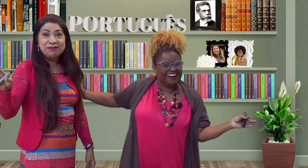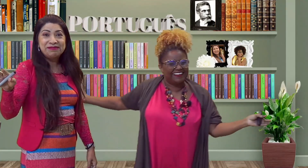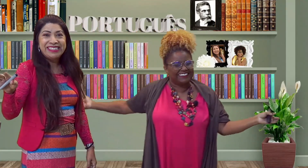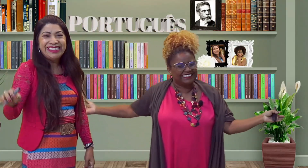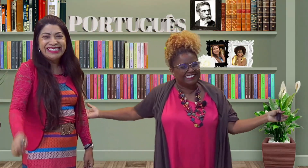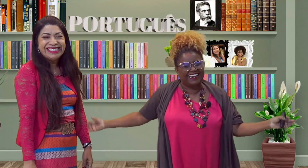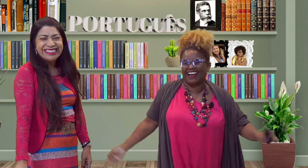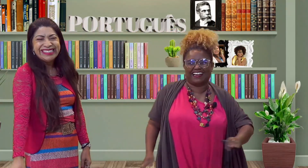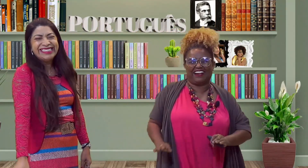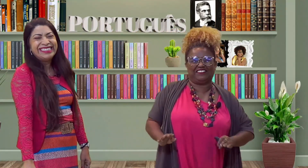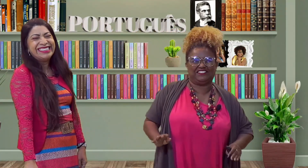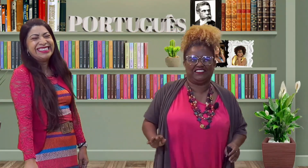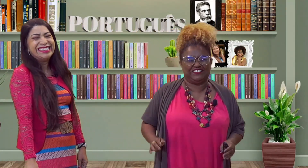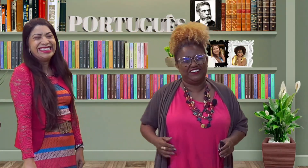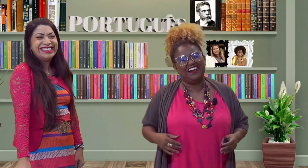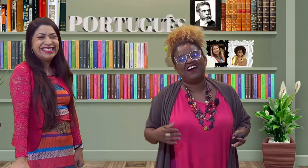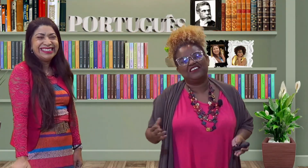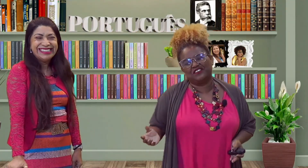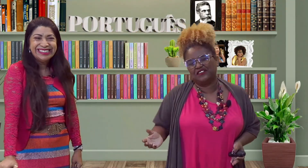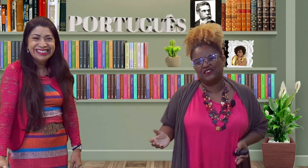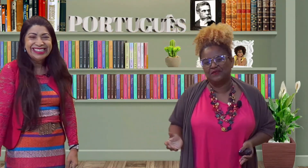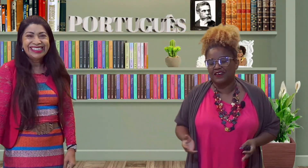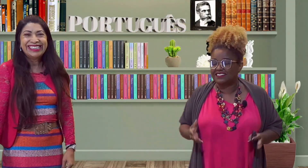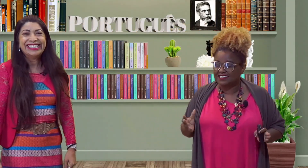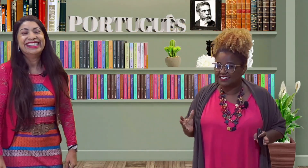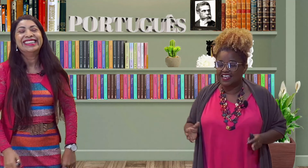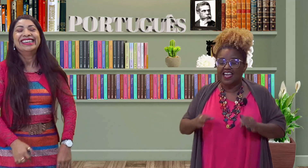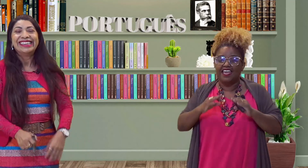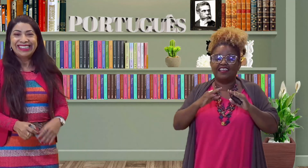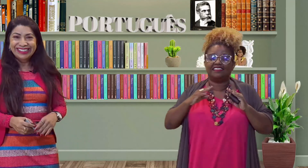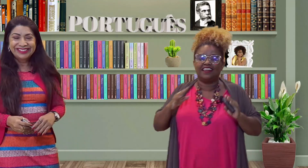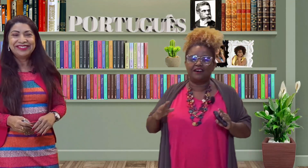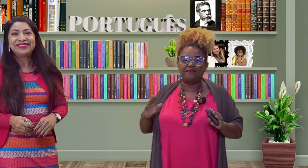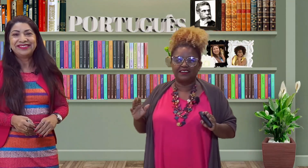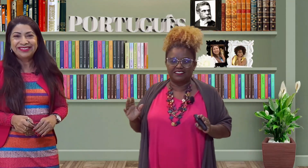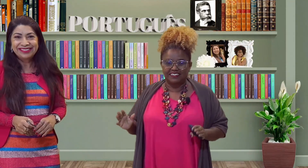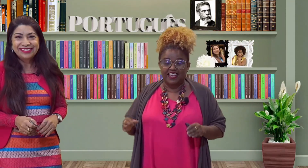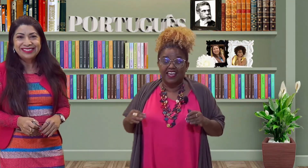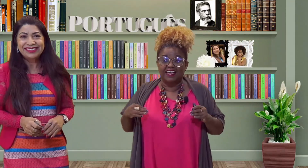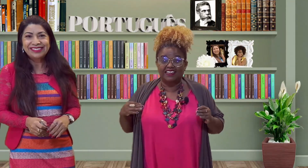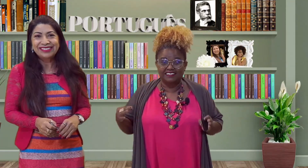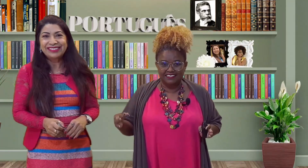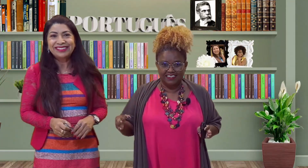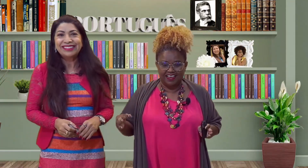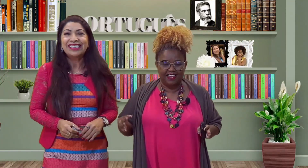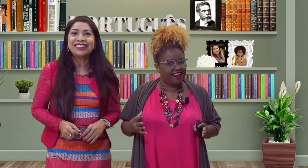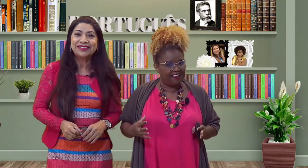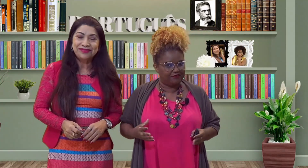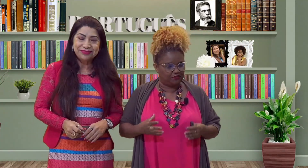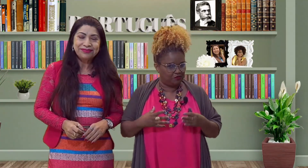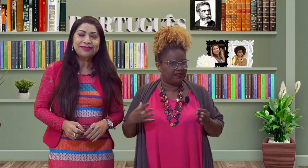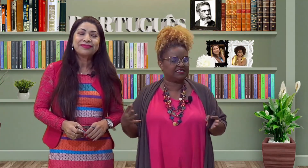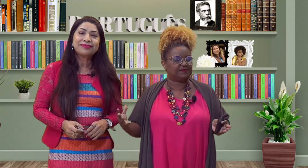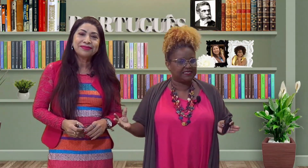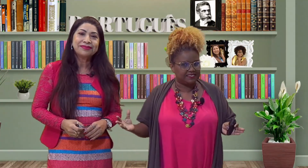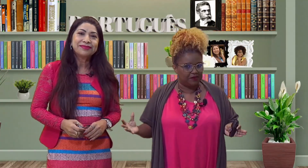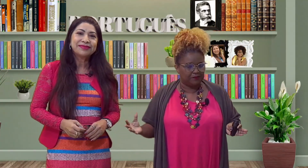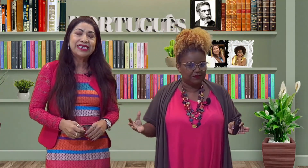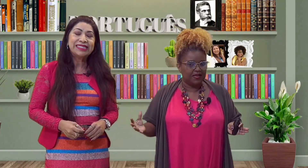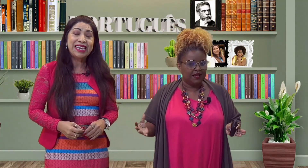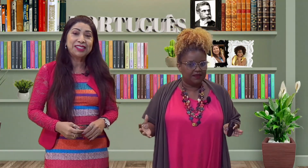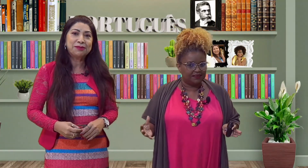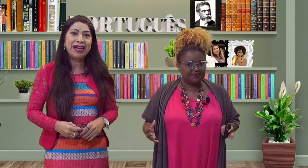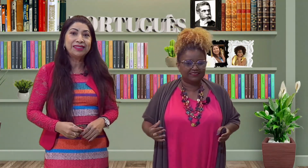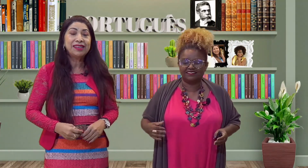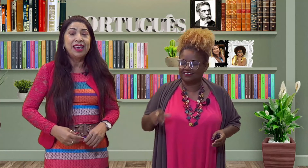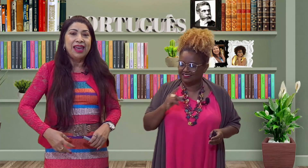E aí, amadinha, acabou. Oh, mas é assim, é dramatizar, é encenar. É claro que faltou mais